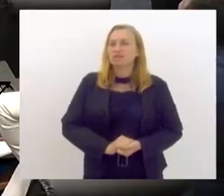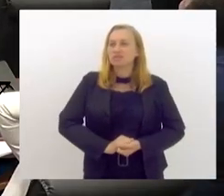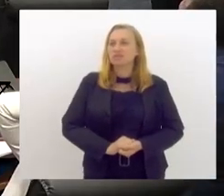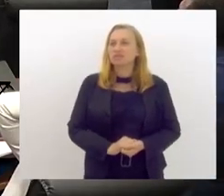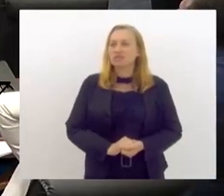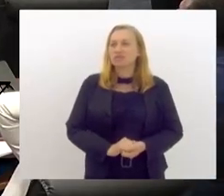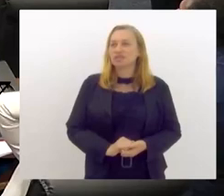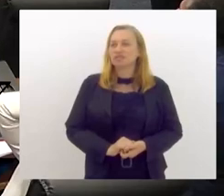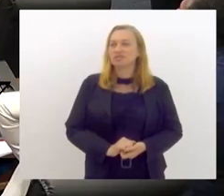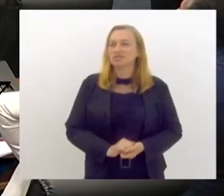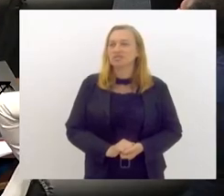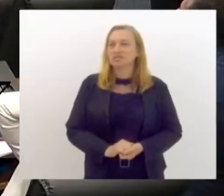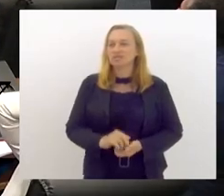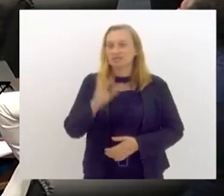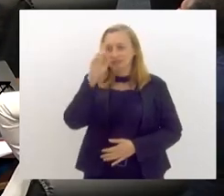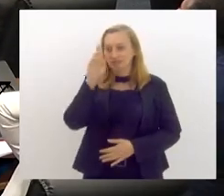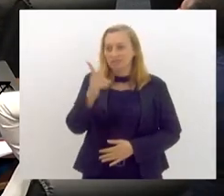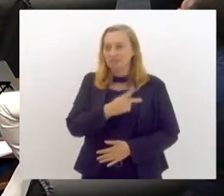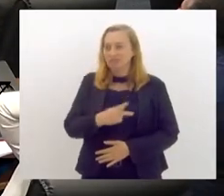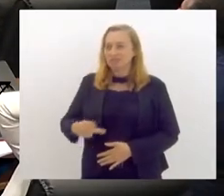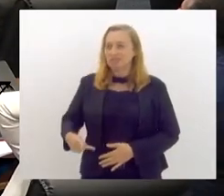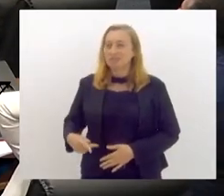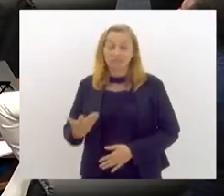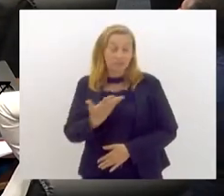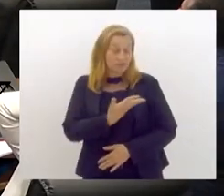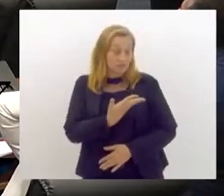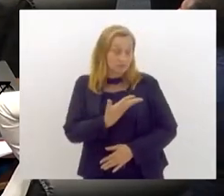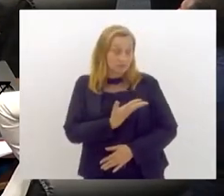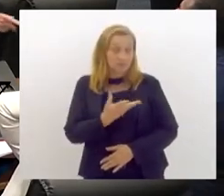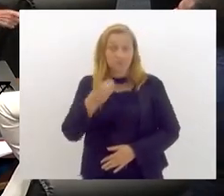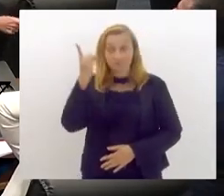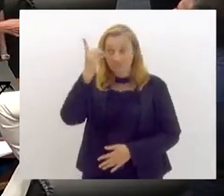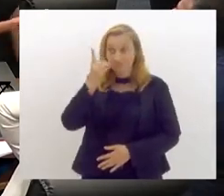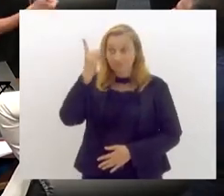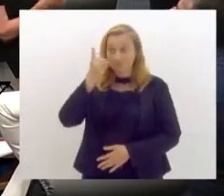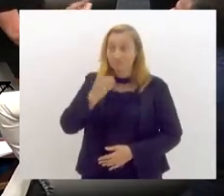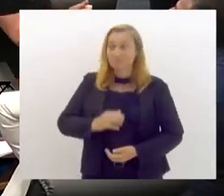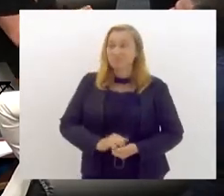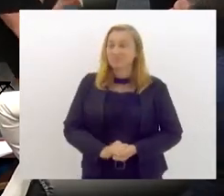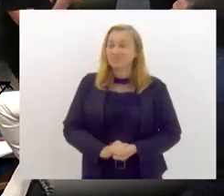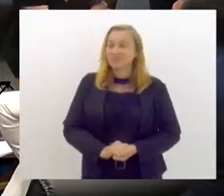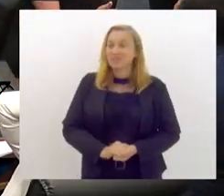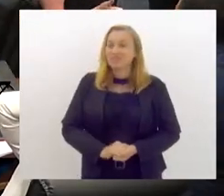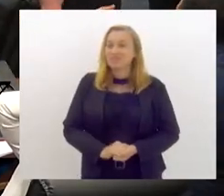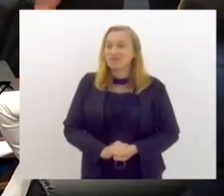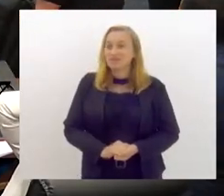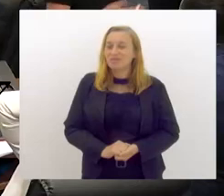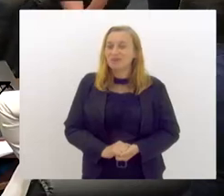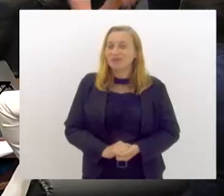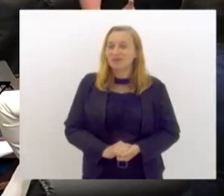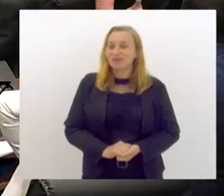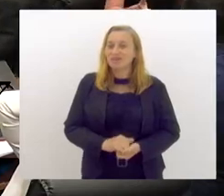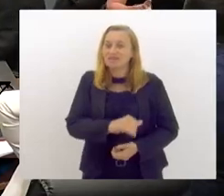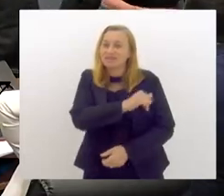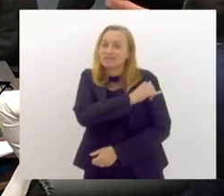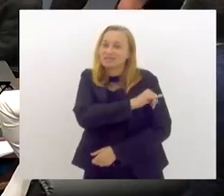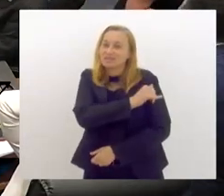aí. Senhor presidente, colegas deputados, o Rio de Janeiro, ele